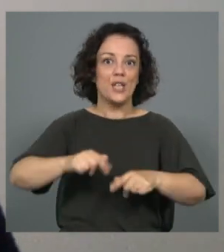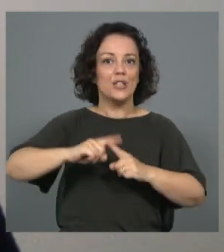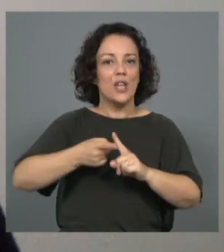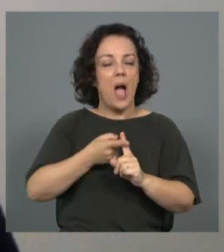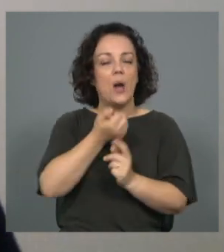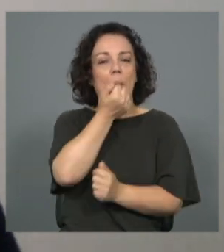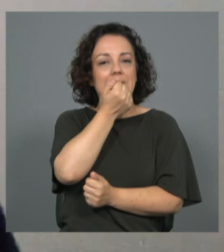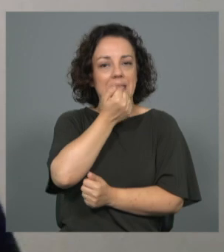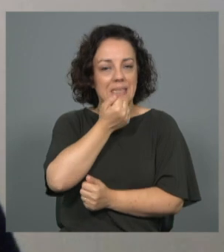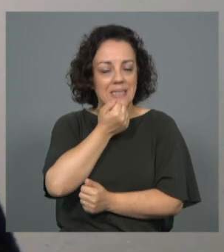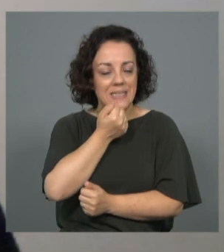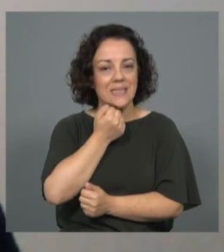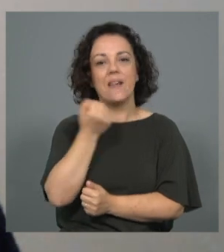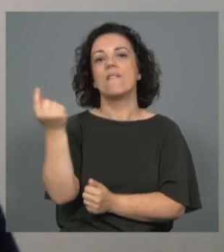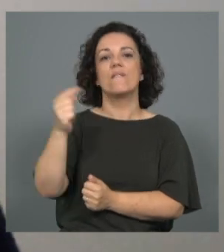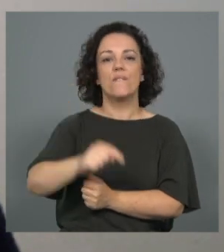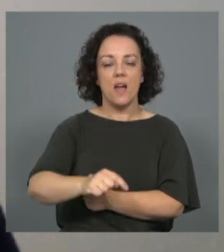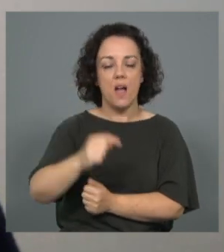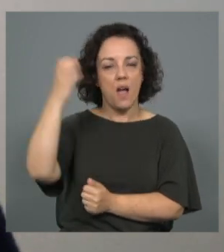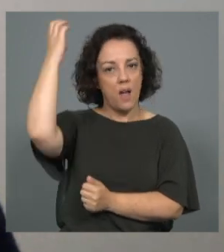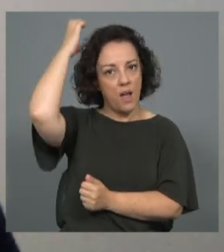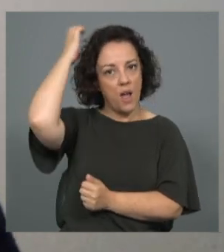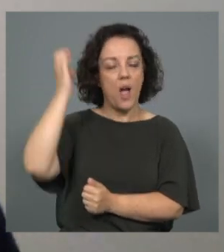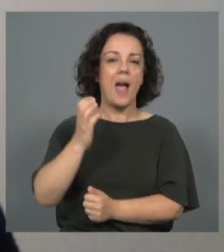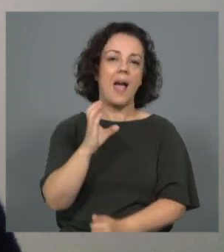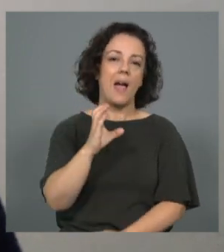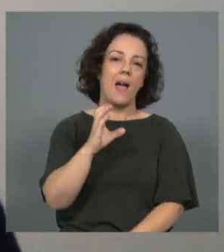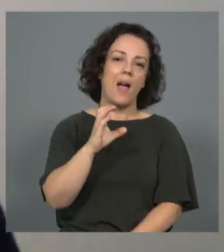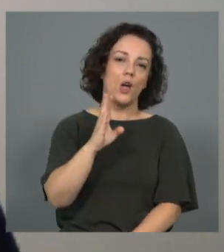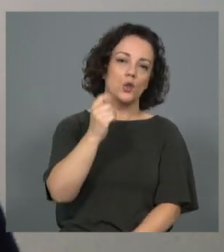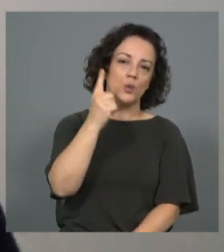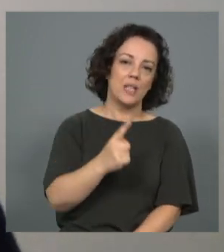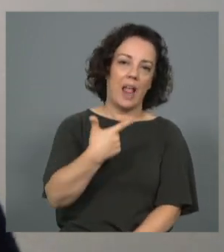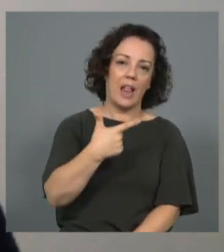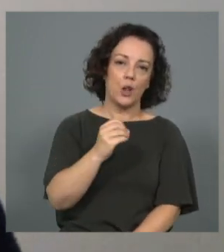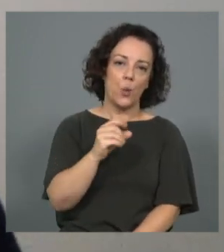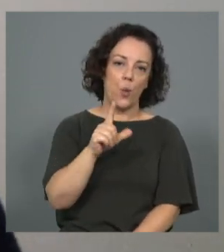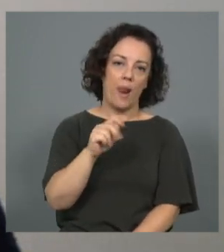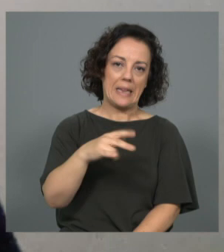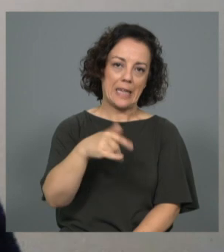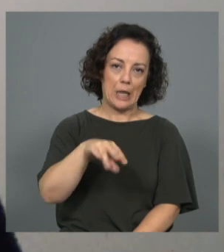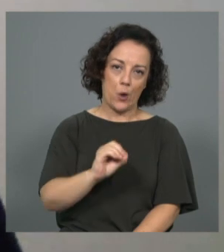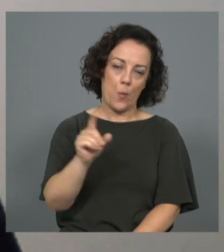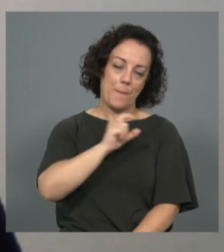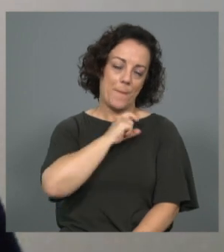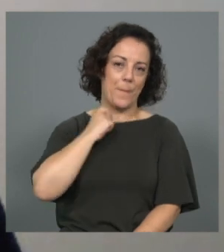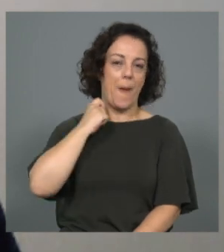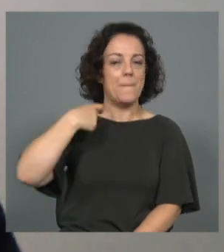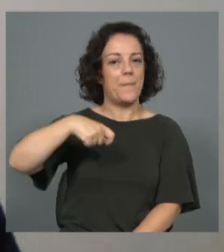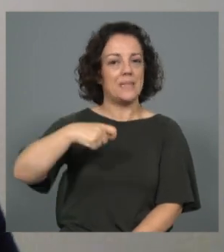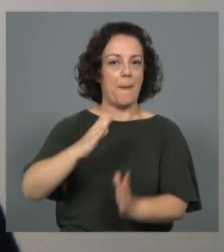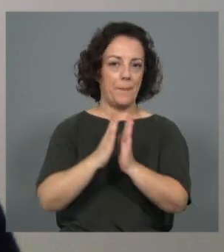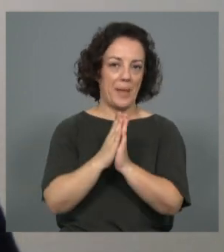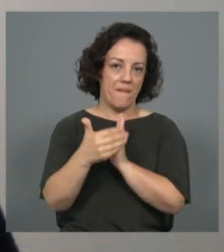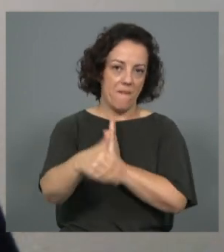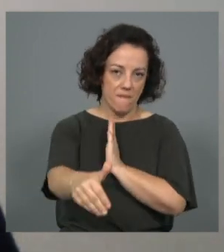de ter connosco o Sr. Cardeal Dom José Tolentino, que vem presidir às nossas festas. Claro que ainda estamos numa situação